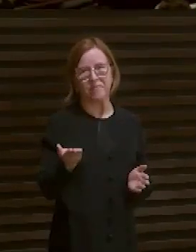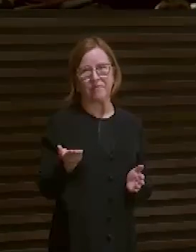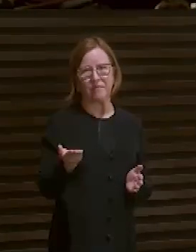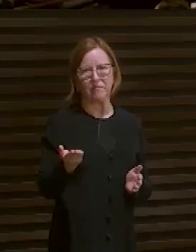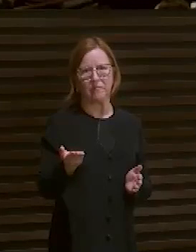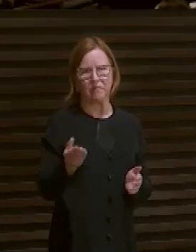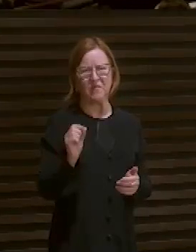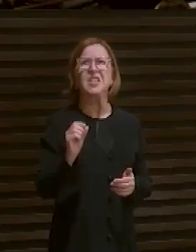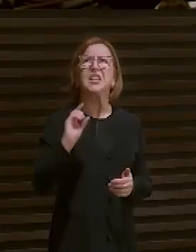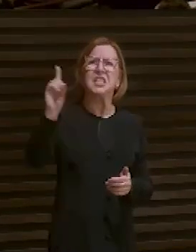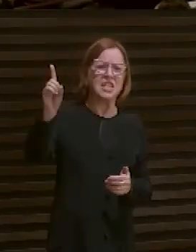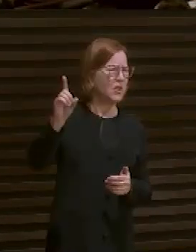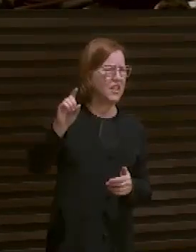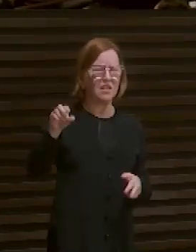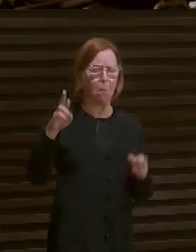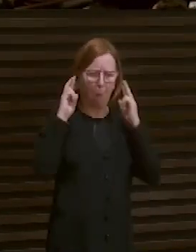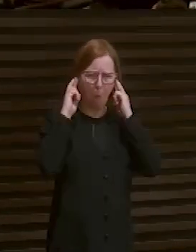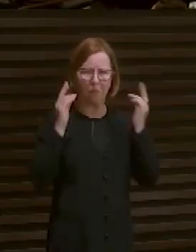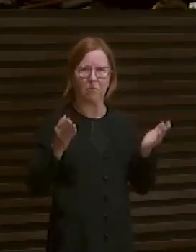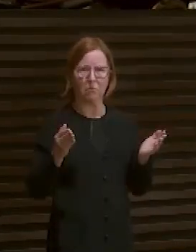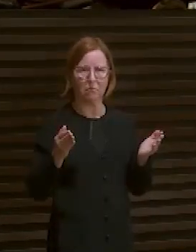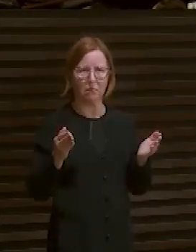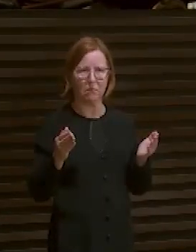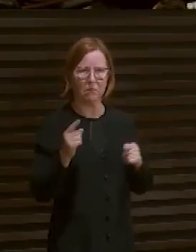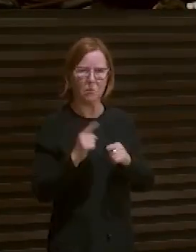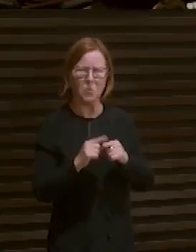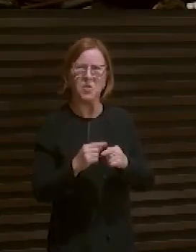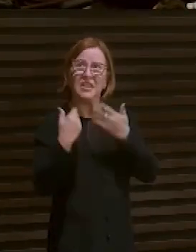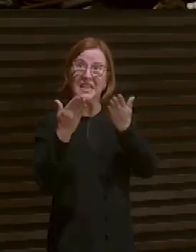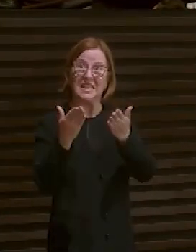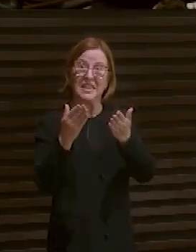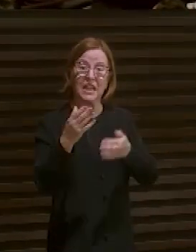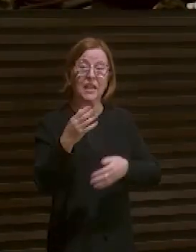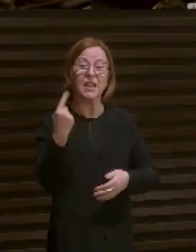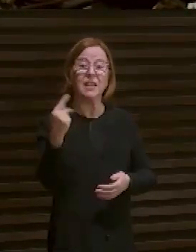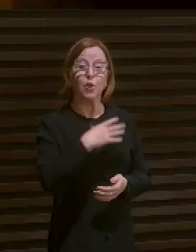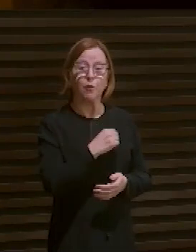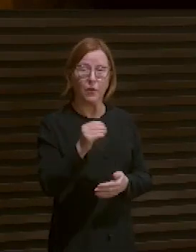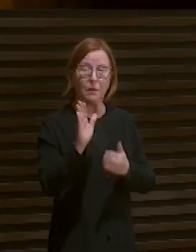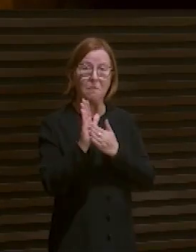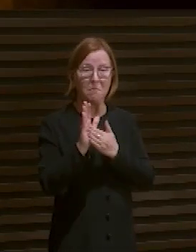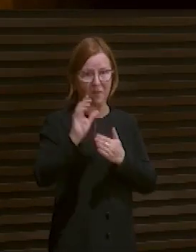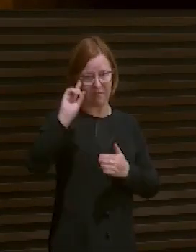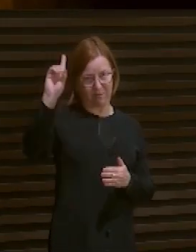Que Deus é esse que não escuta? Por que você não larga esses filhos na mão de Deus? Entrega a esses